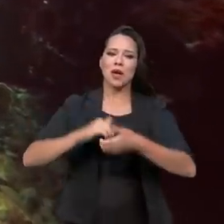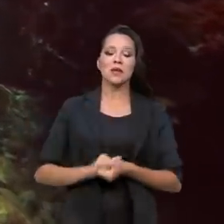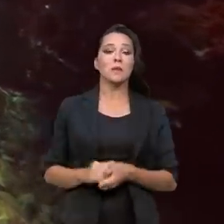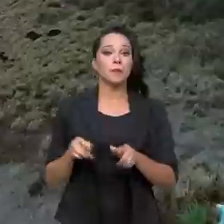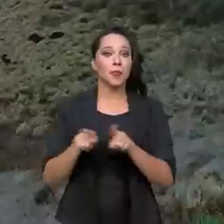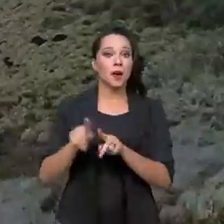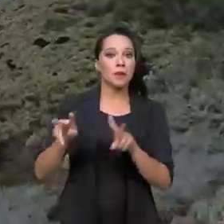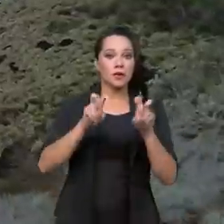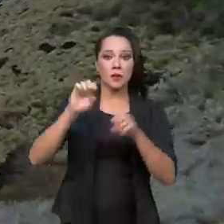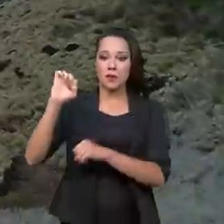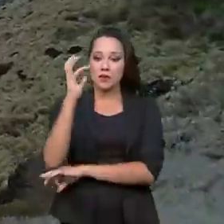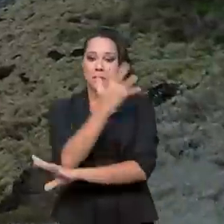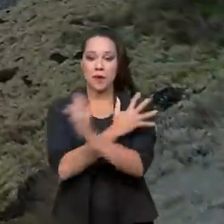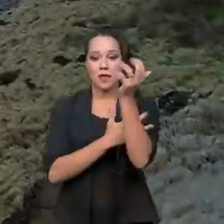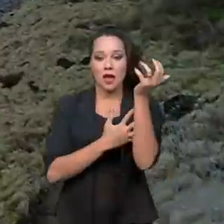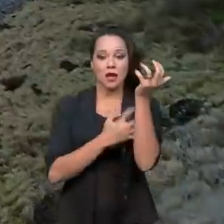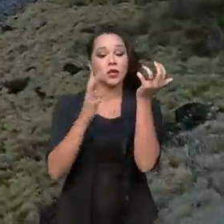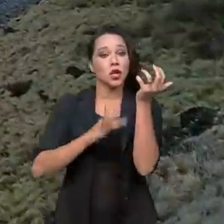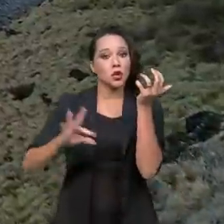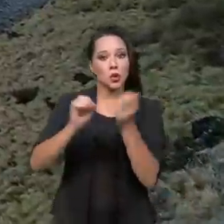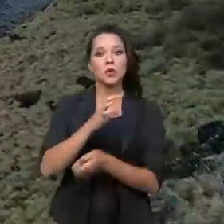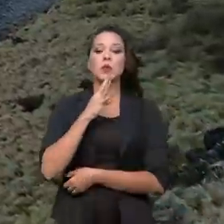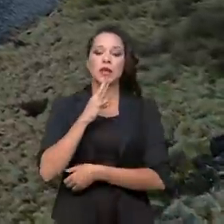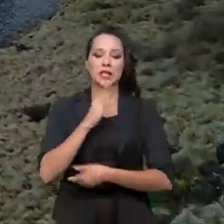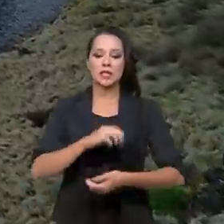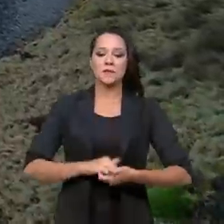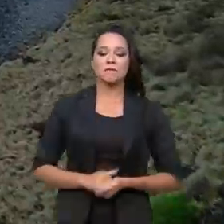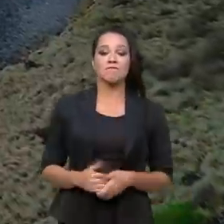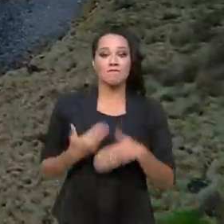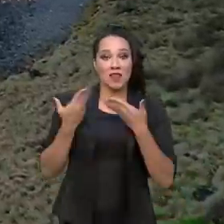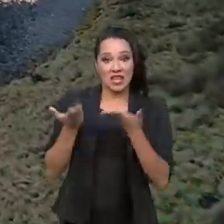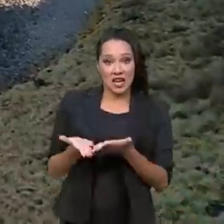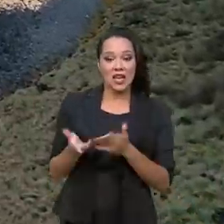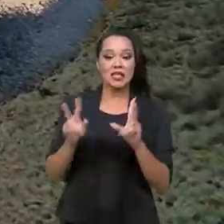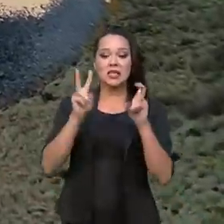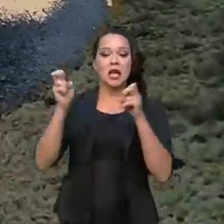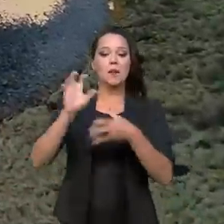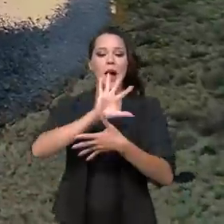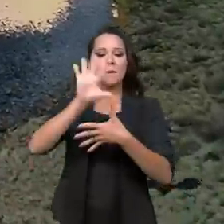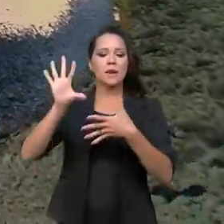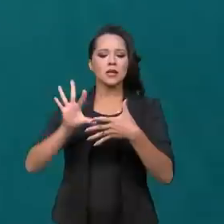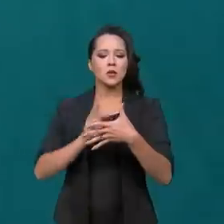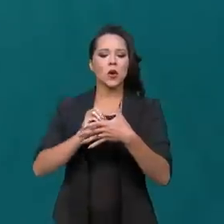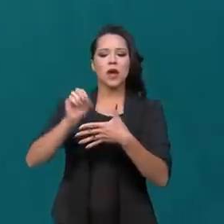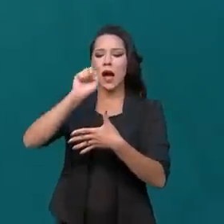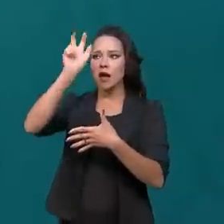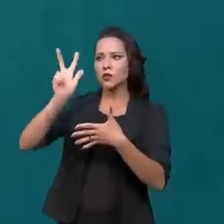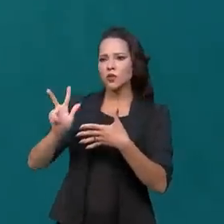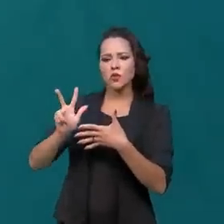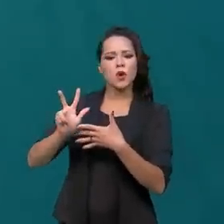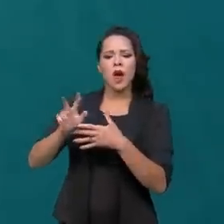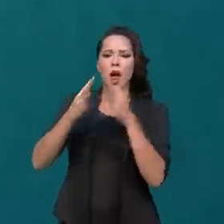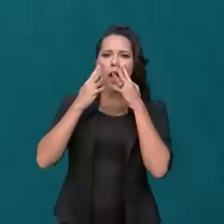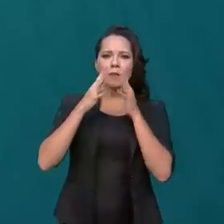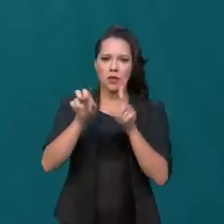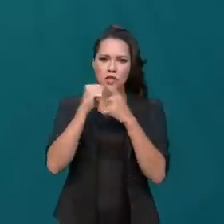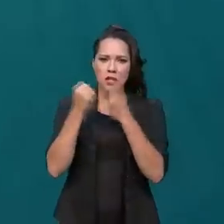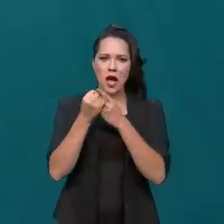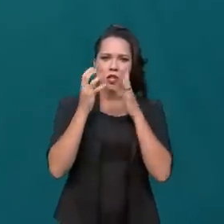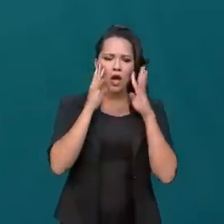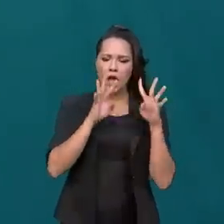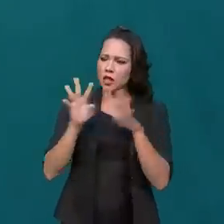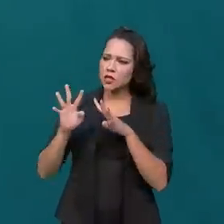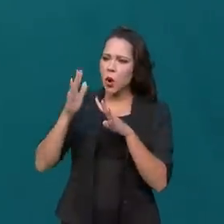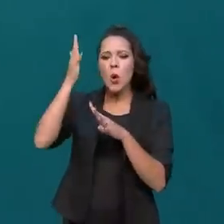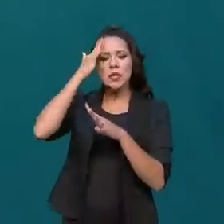questões ambientais, isso tudo, todos nós conhecemos. E esse termo Amazônia Azul, ele foi criado para chamar a atenção da sociedade de